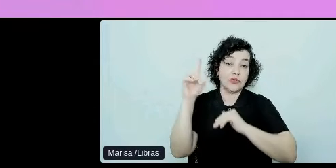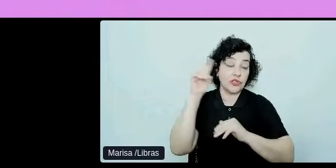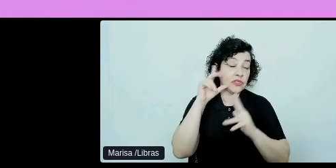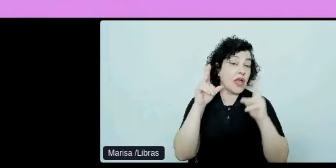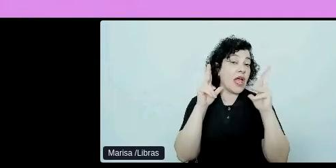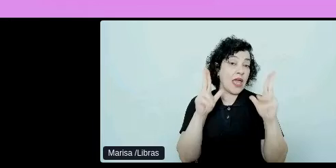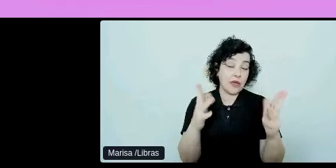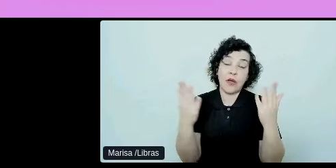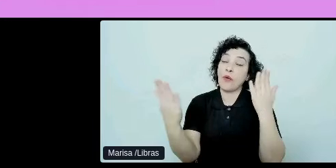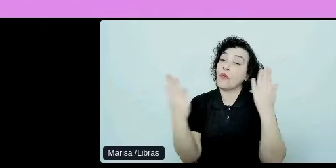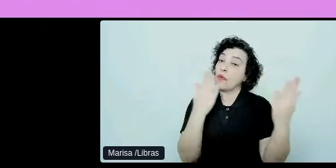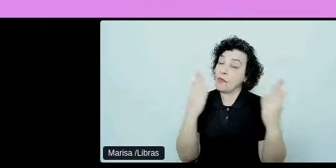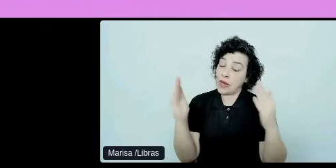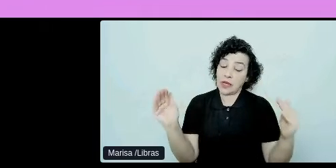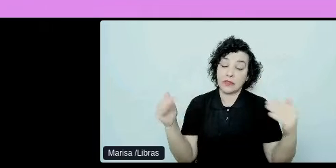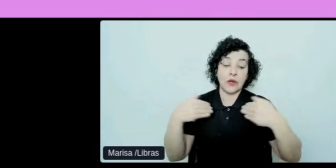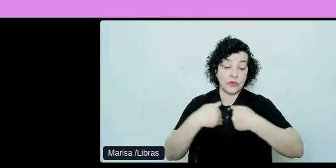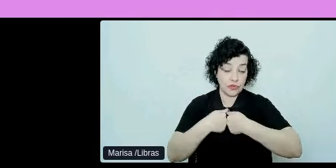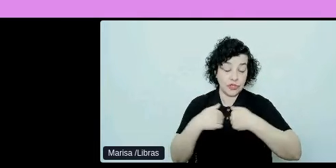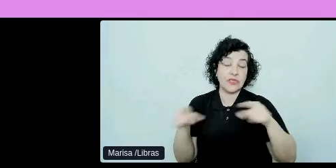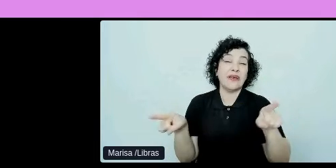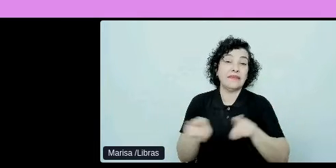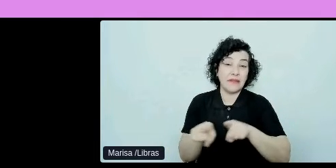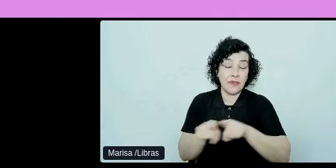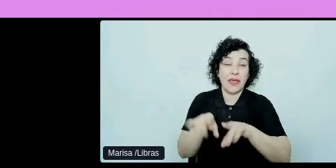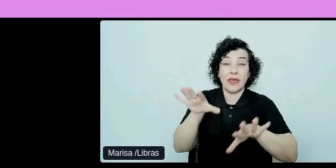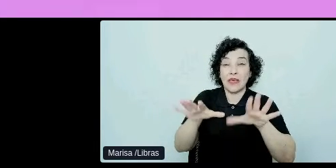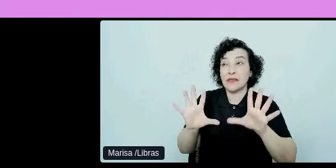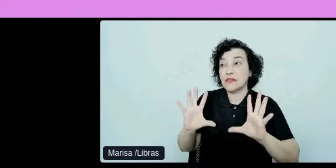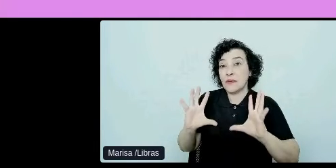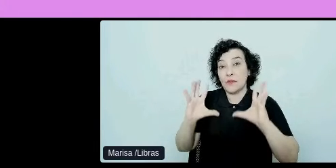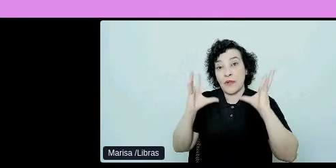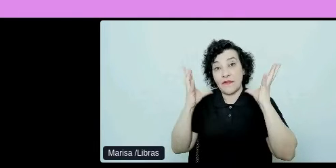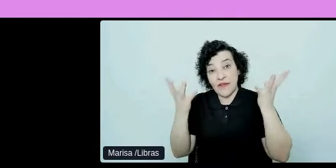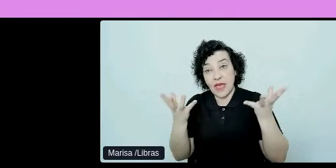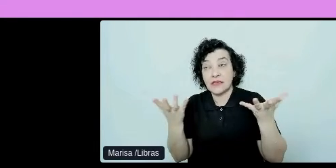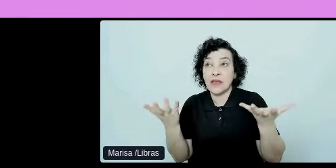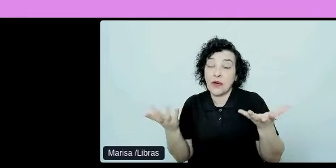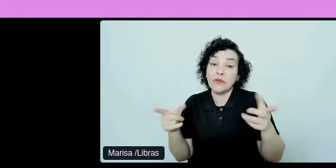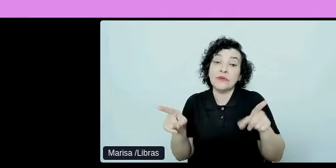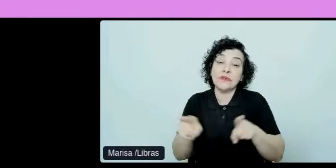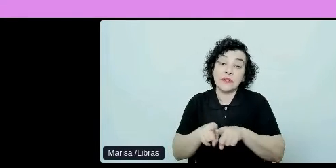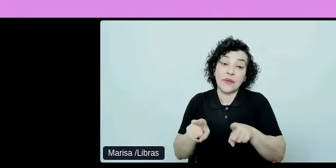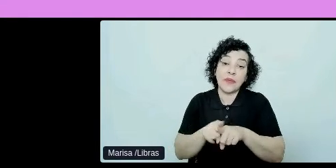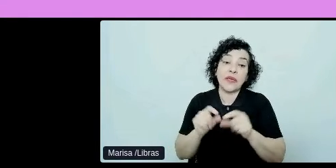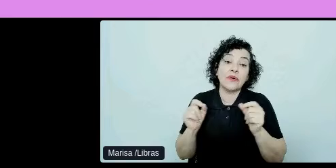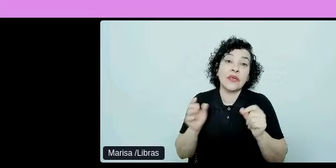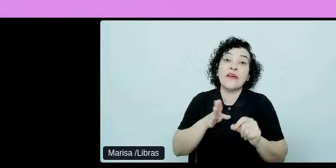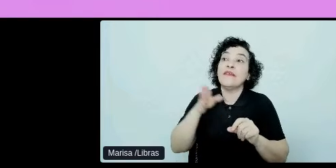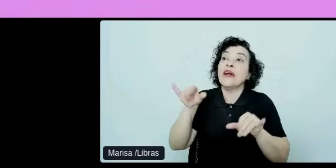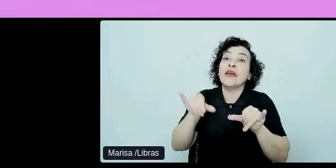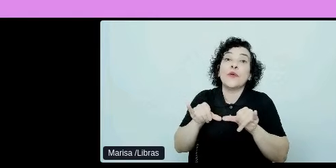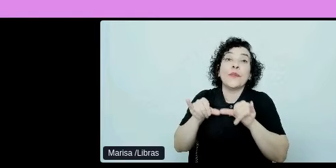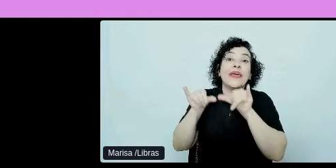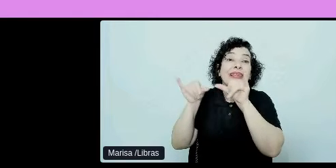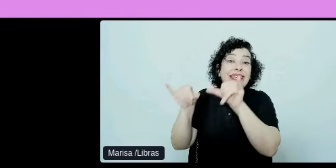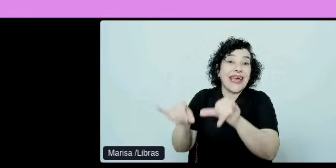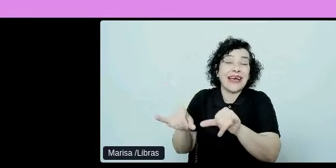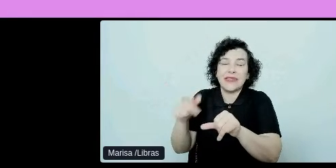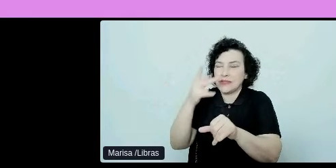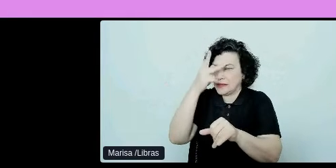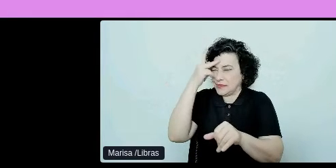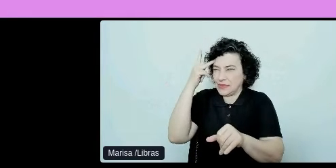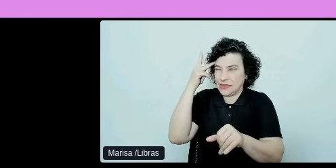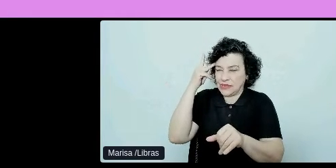coisa acontece com a gente quando a gente vai numa festa, ou às vezes até quando a gente vai num supermercado, que tem muitas cores